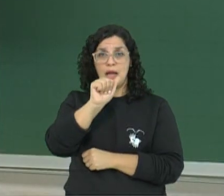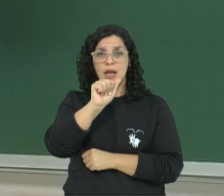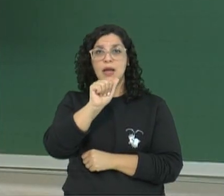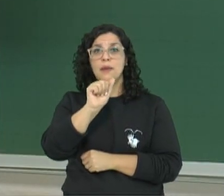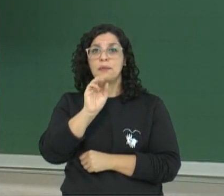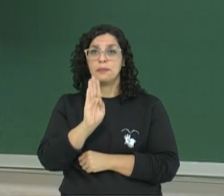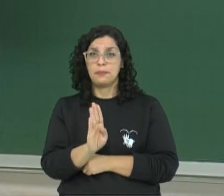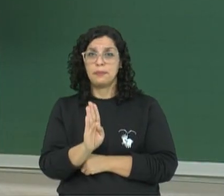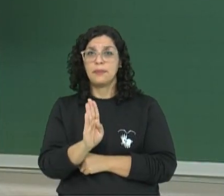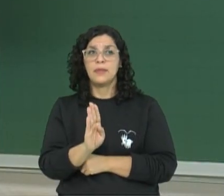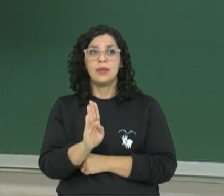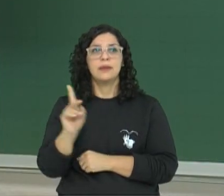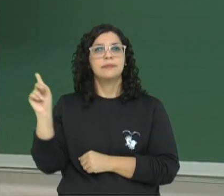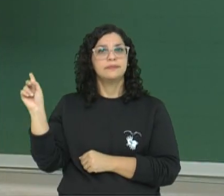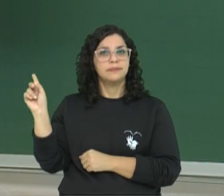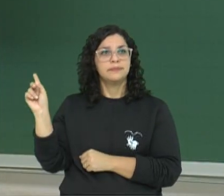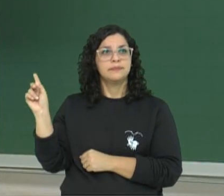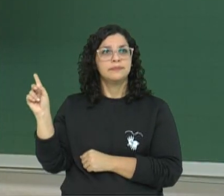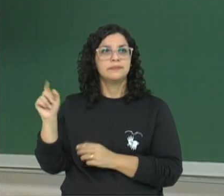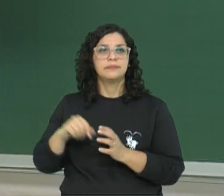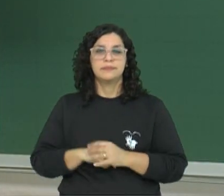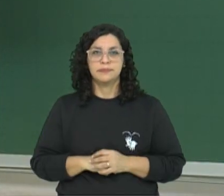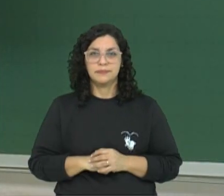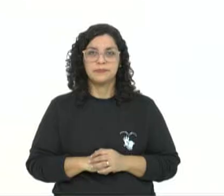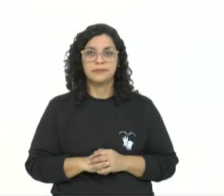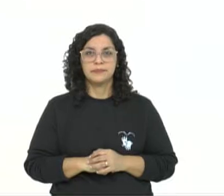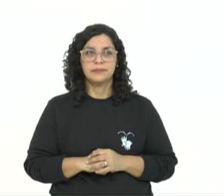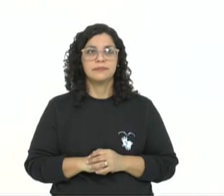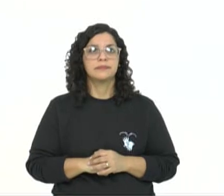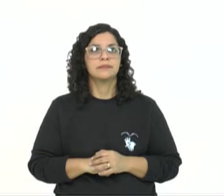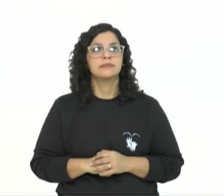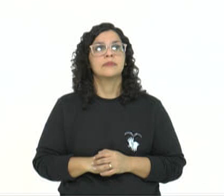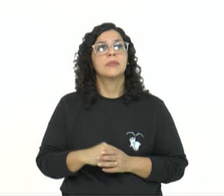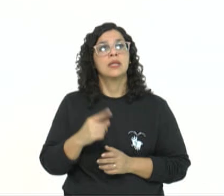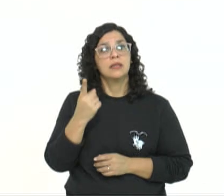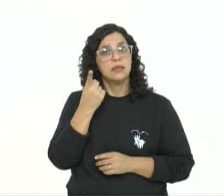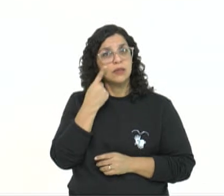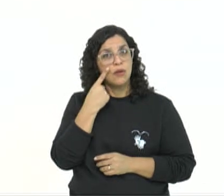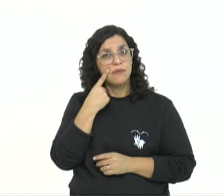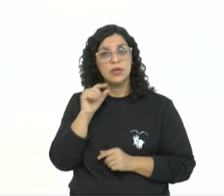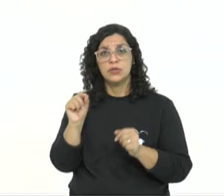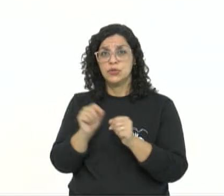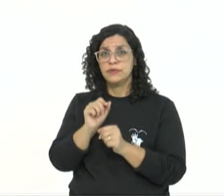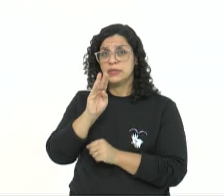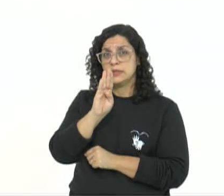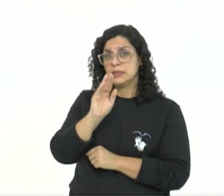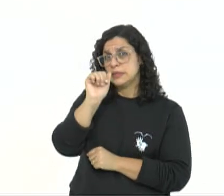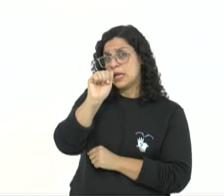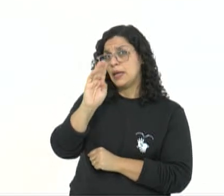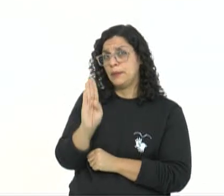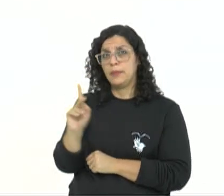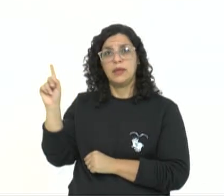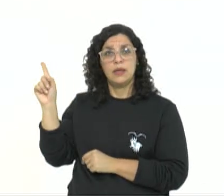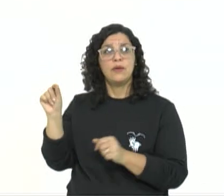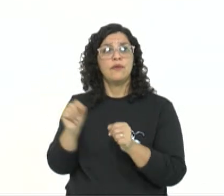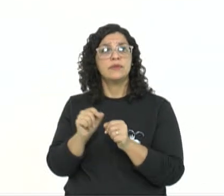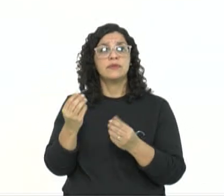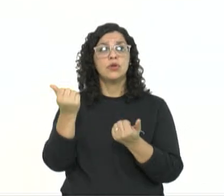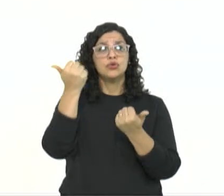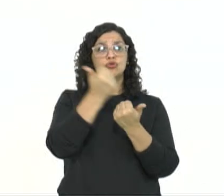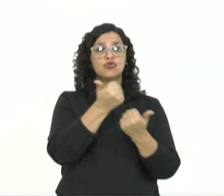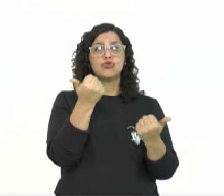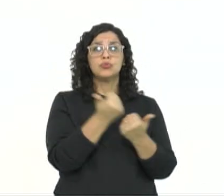A e eu vou fazer isso para o item B. Fazendo isso para o item A e item B, eu vou vir